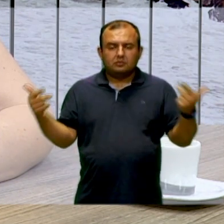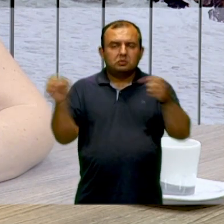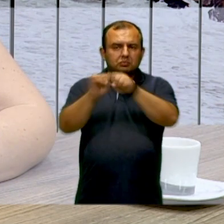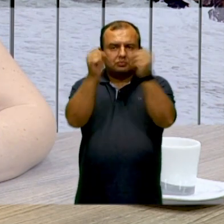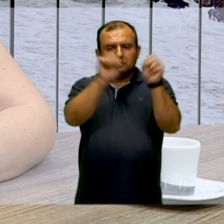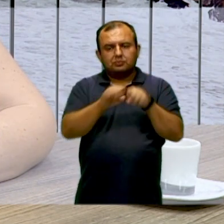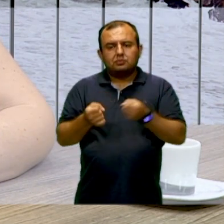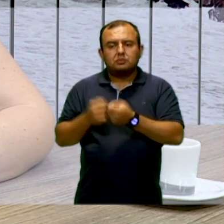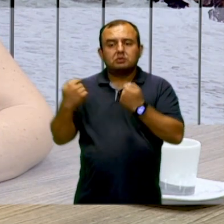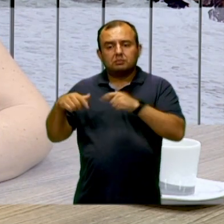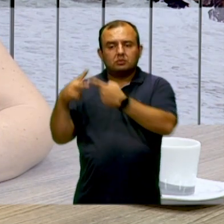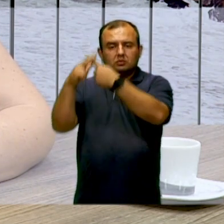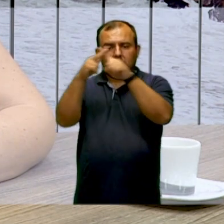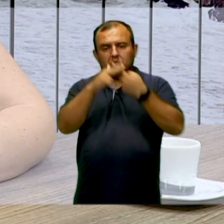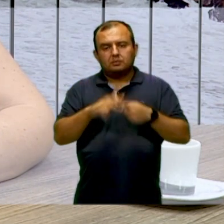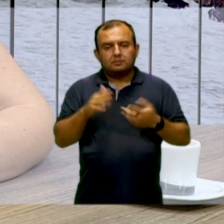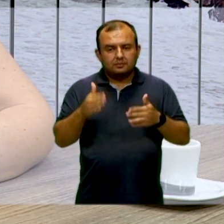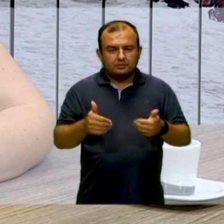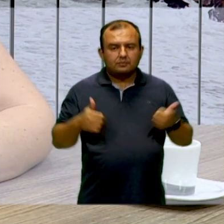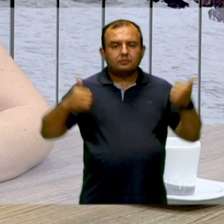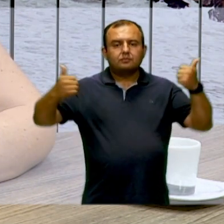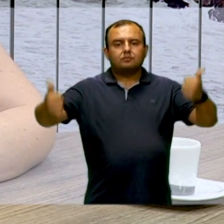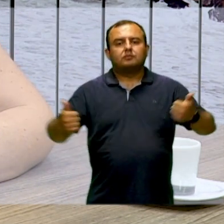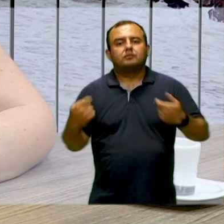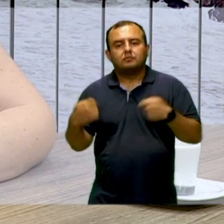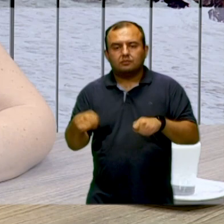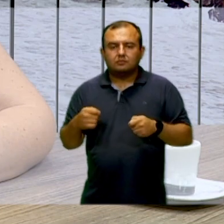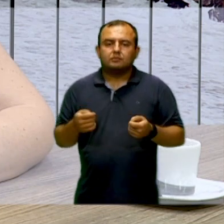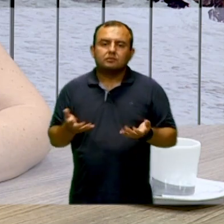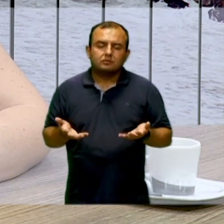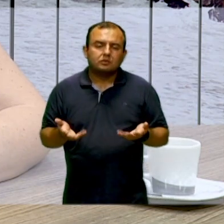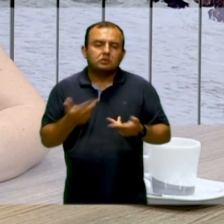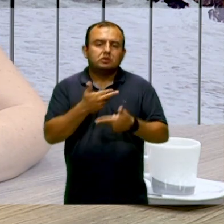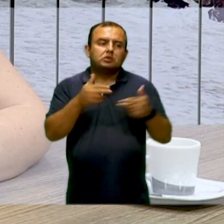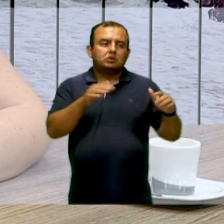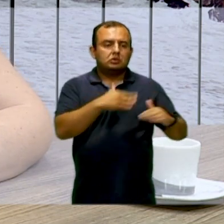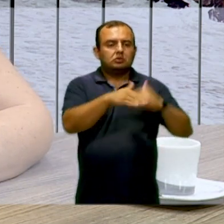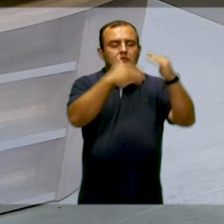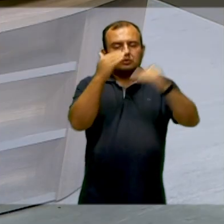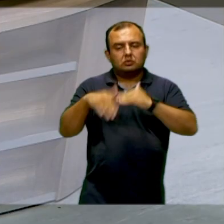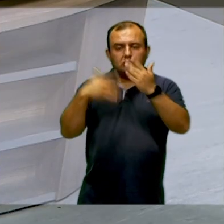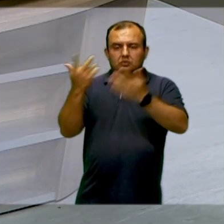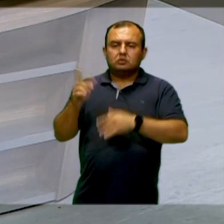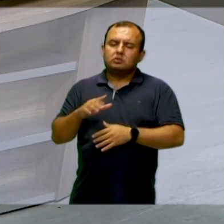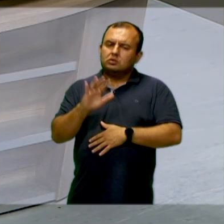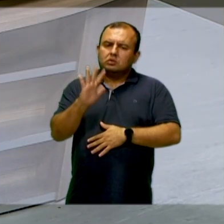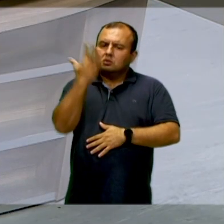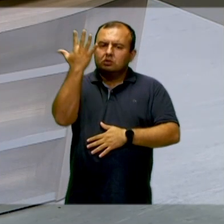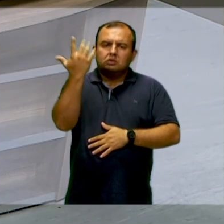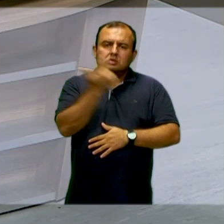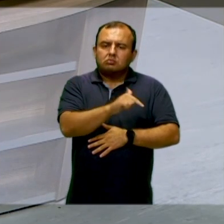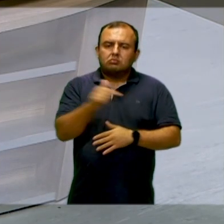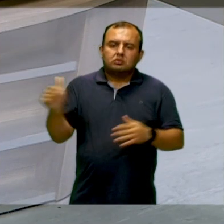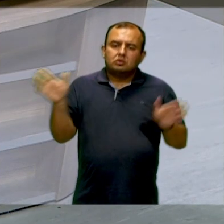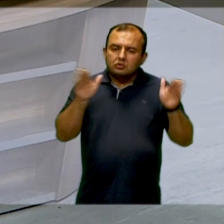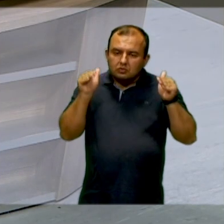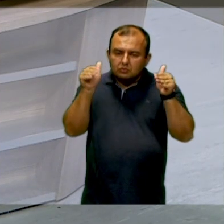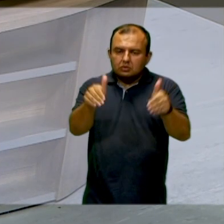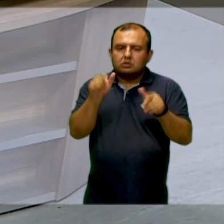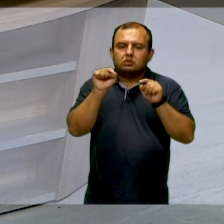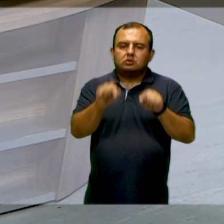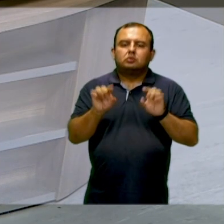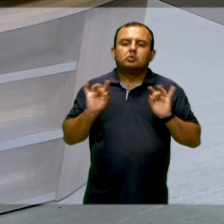estragados, que precisam de manutenção, melhoria, precisamos crescer, mas em outras áreas isso não estava acontecendo, porque o investimento estava só focado nisso.